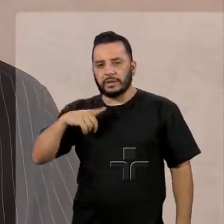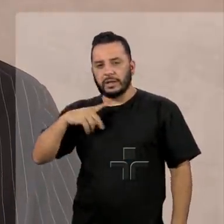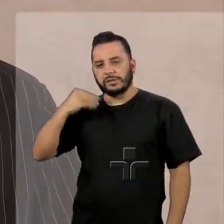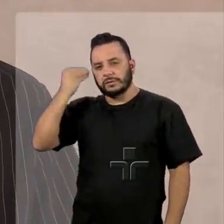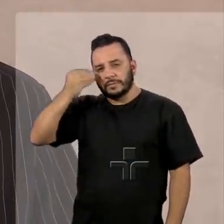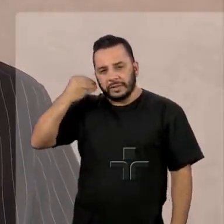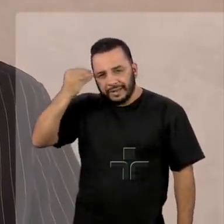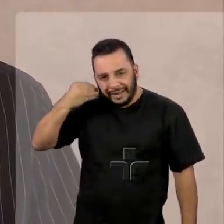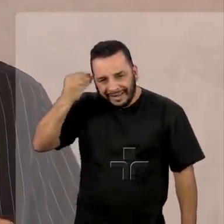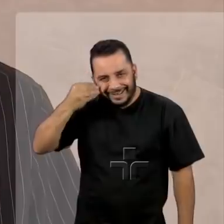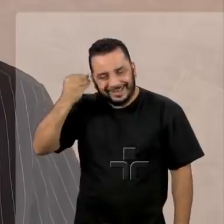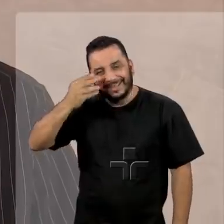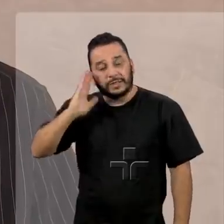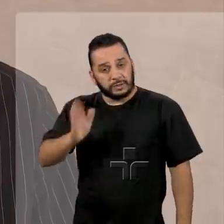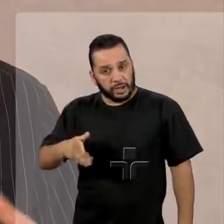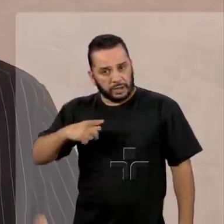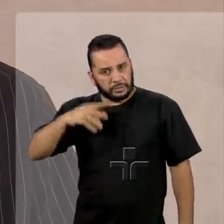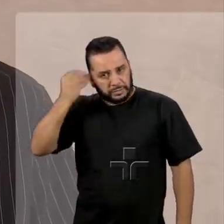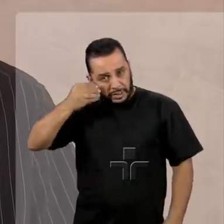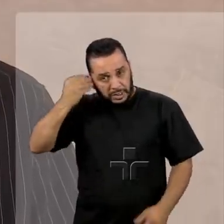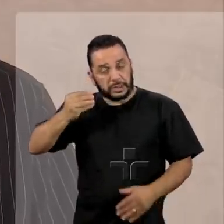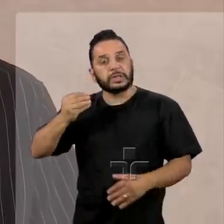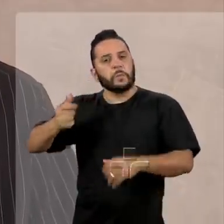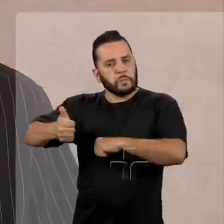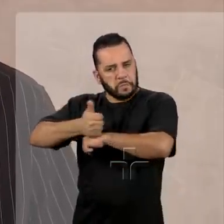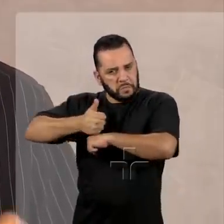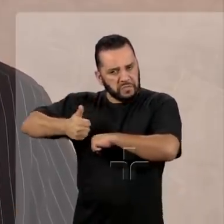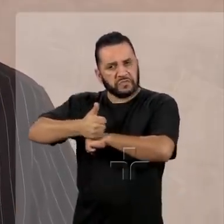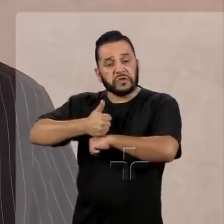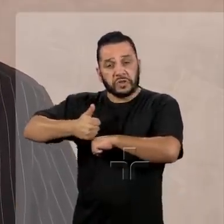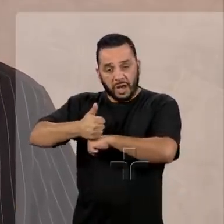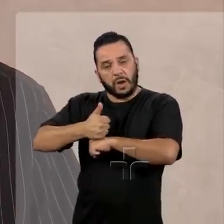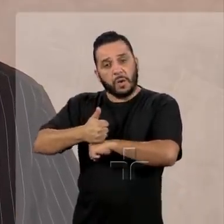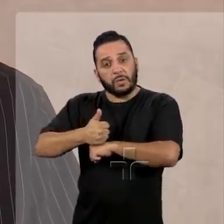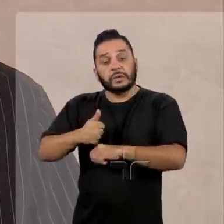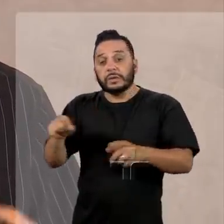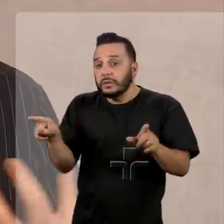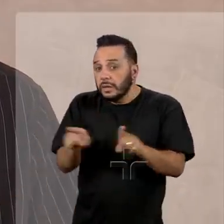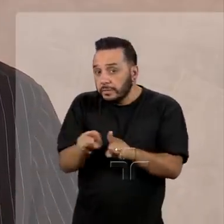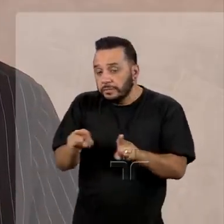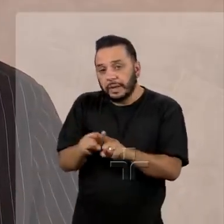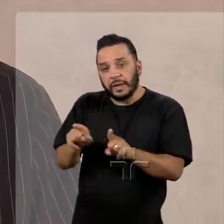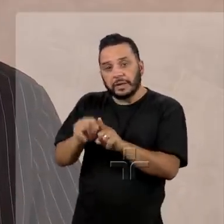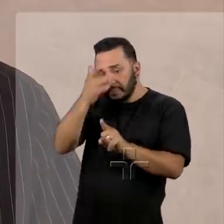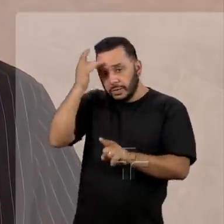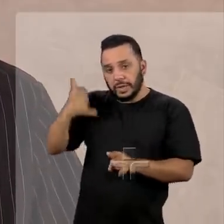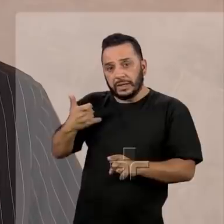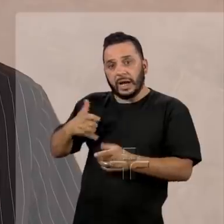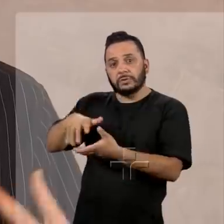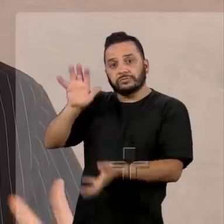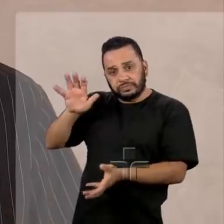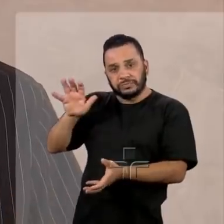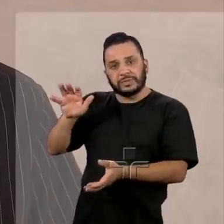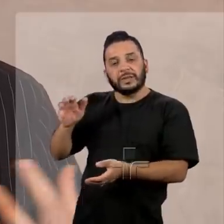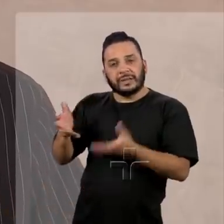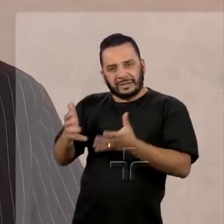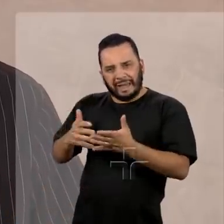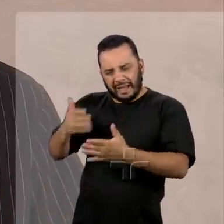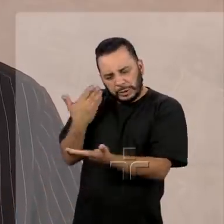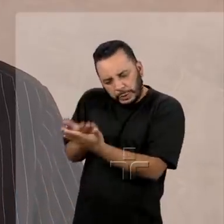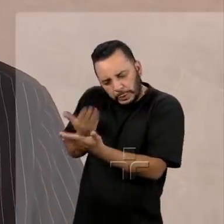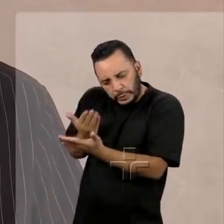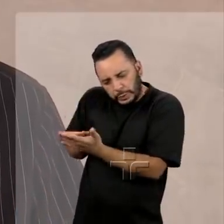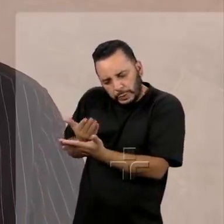de vida, provavelmente uma experiência profissional muito rica e agora estão buscando uma requalificação para se tornarem ainda